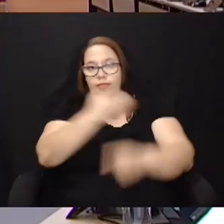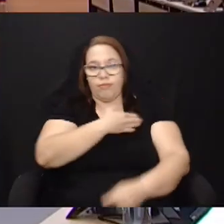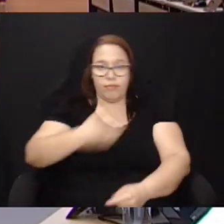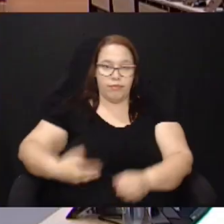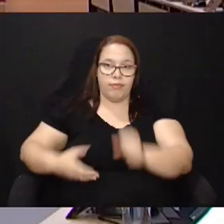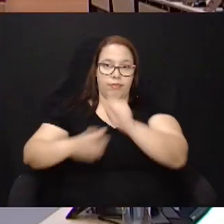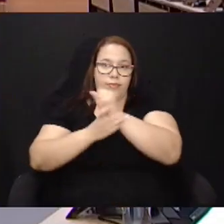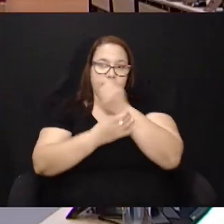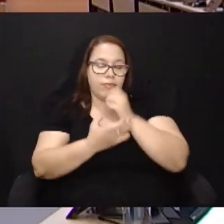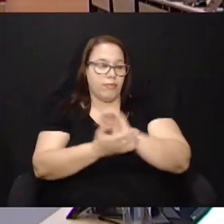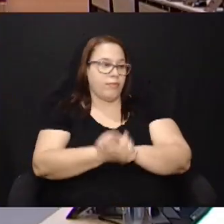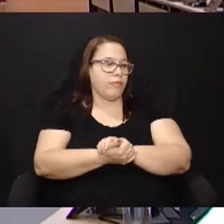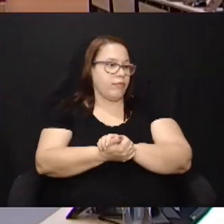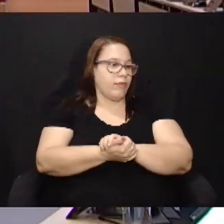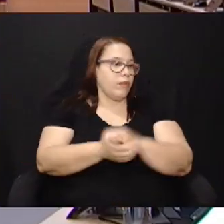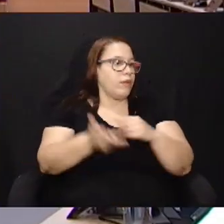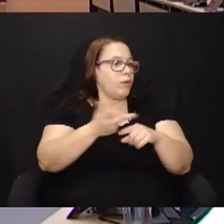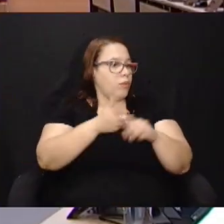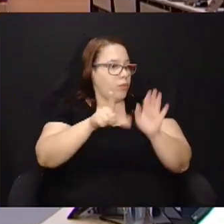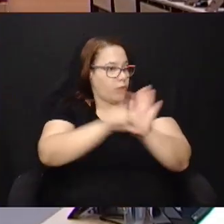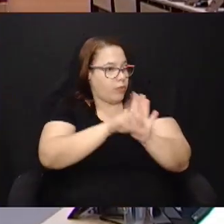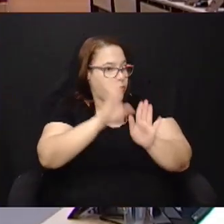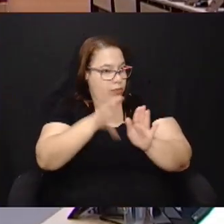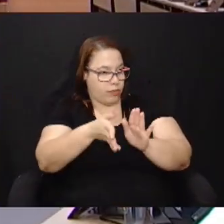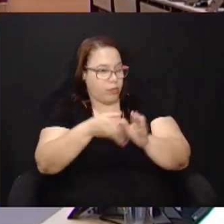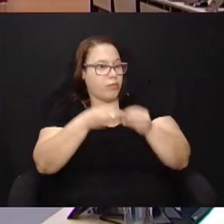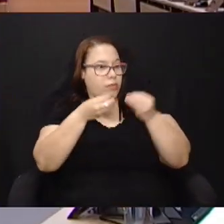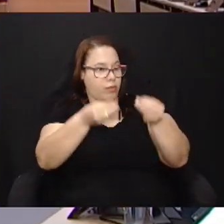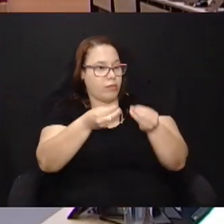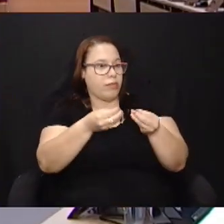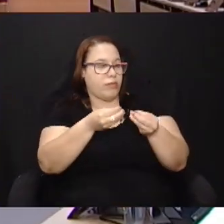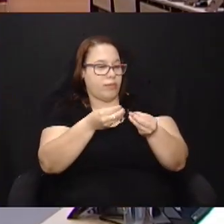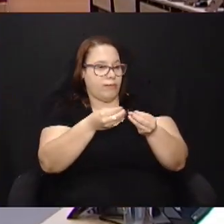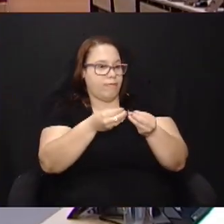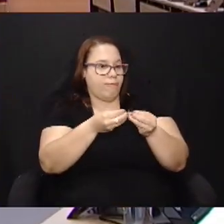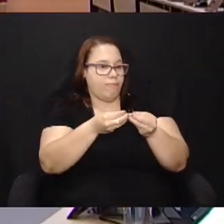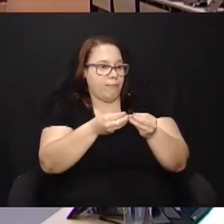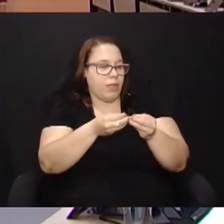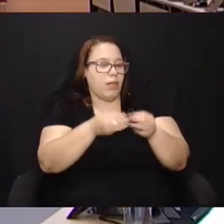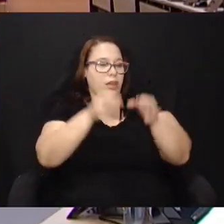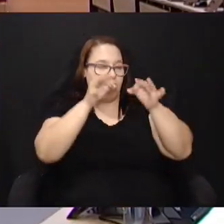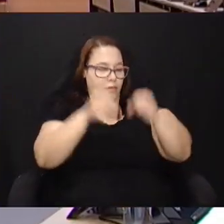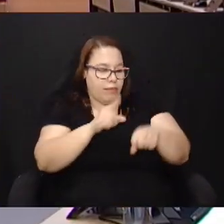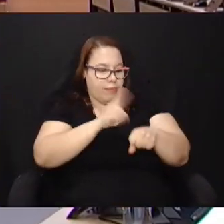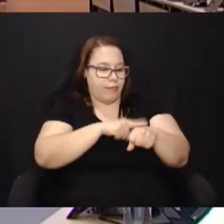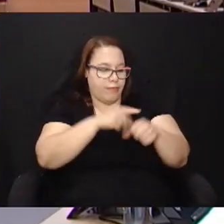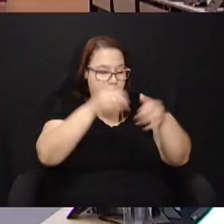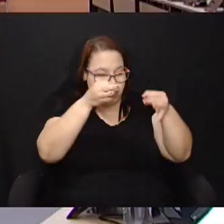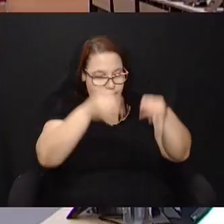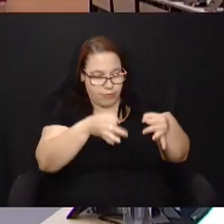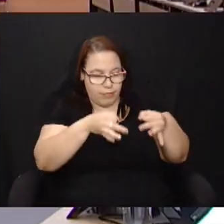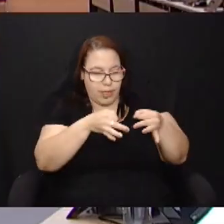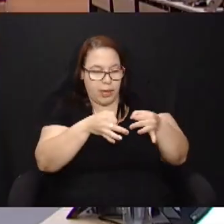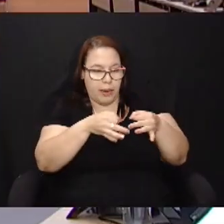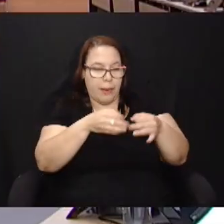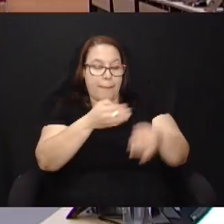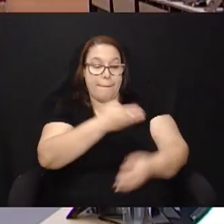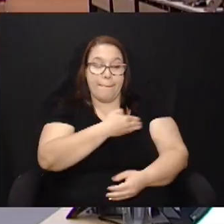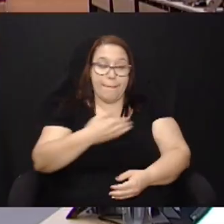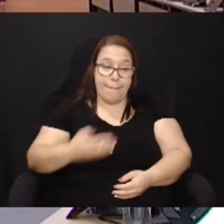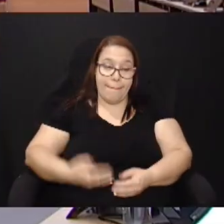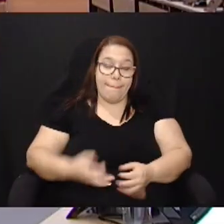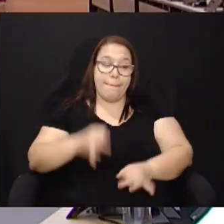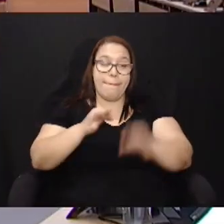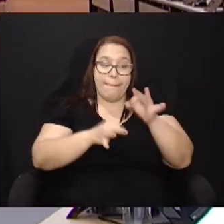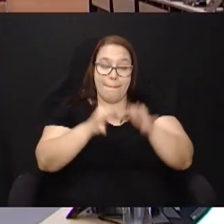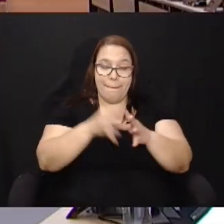imagem, por lei, ela já tem que ser cedida, então ela tem que ser em tempo real. Por lei o poder público tem acesso judicial a essa imagem,